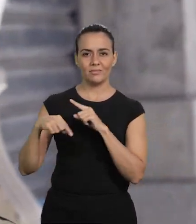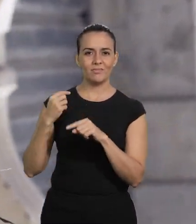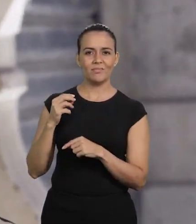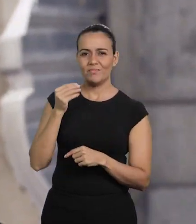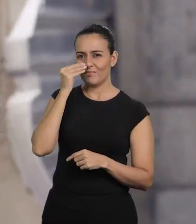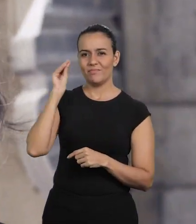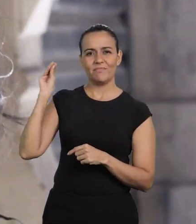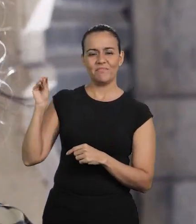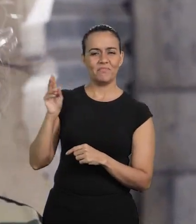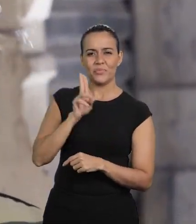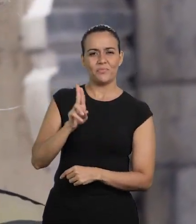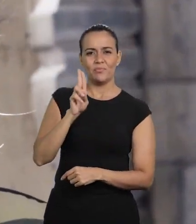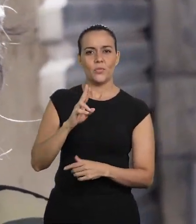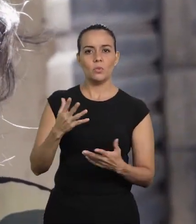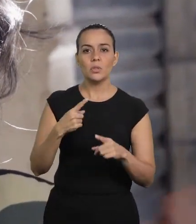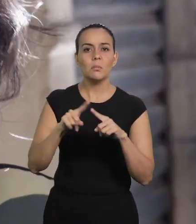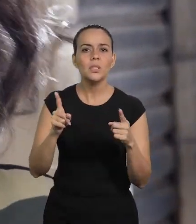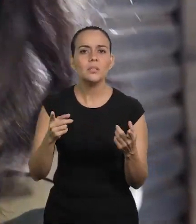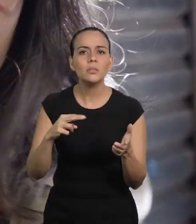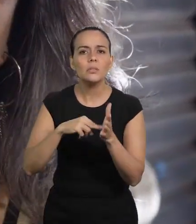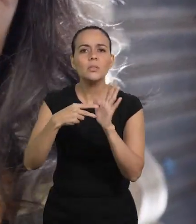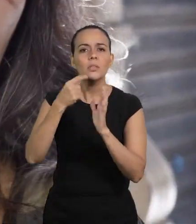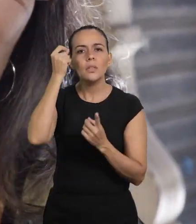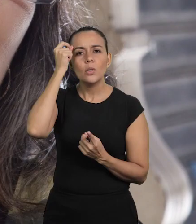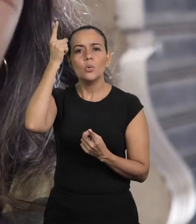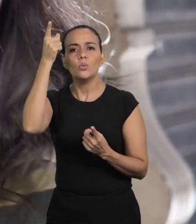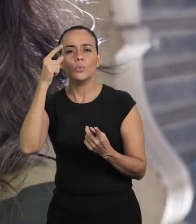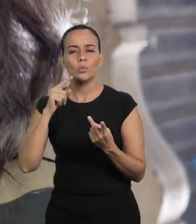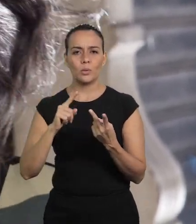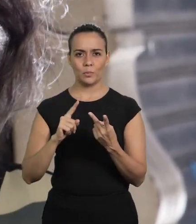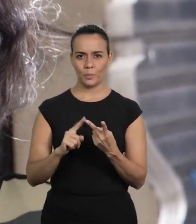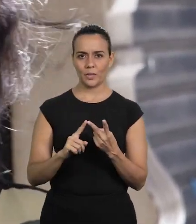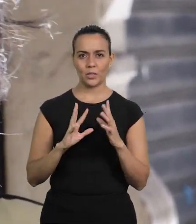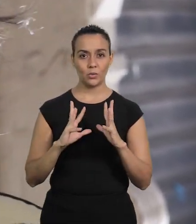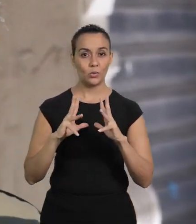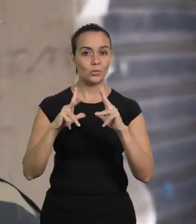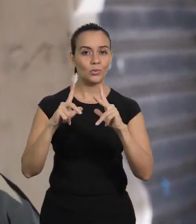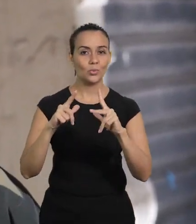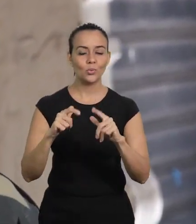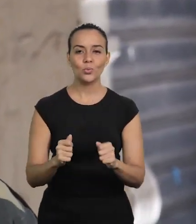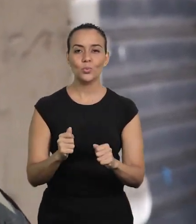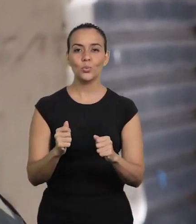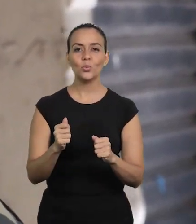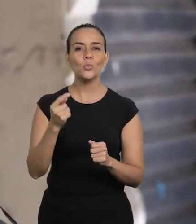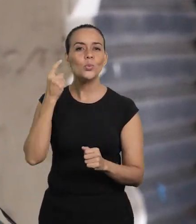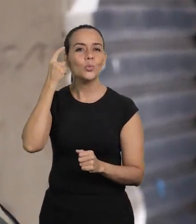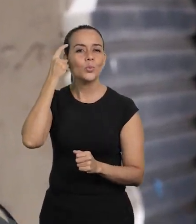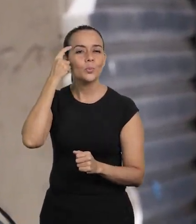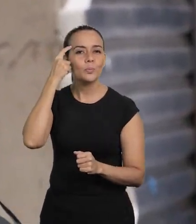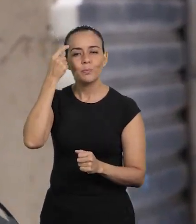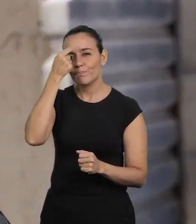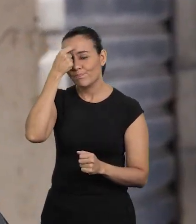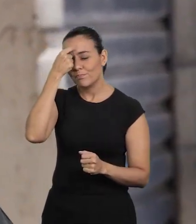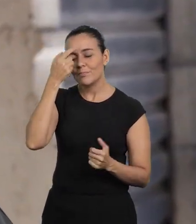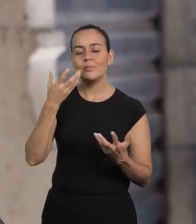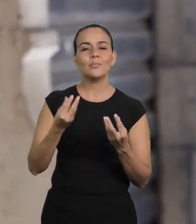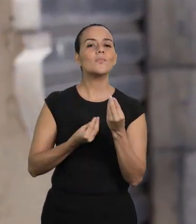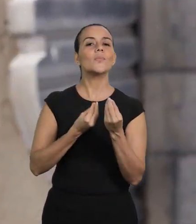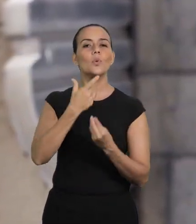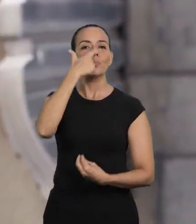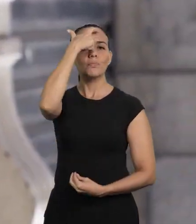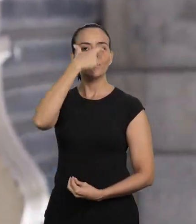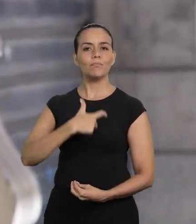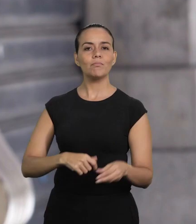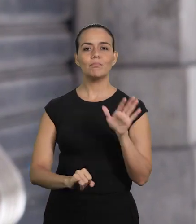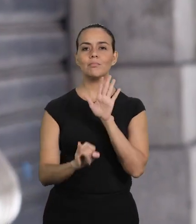socialmente, culturalmente, dentro do seu grupo, ou dentro de uma coisa até macro, né, da sociedade mesmo como um todo, quem você é. Então, quando